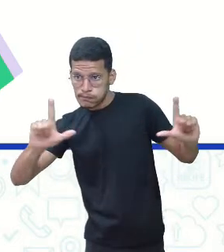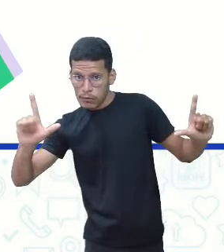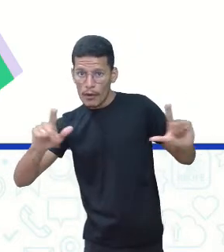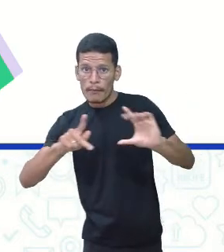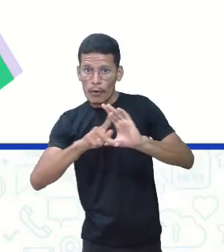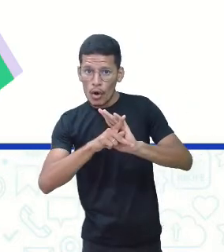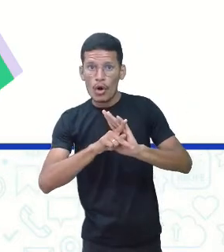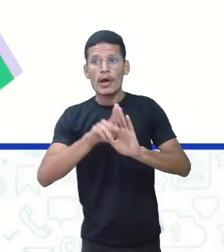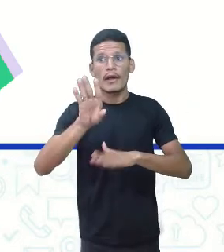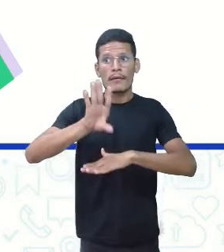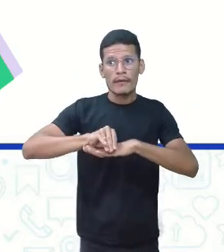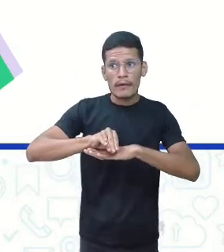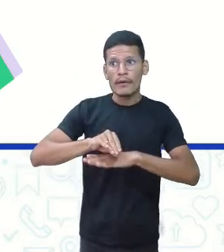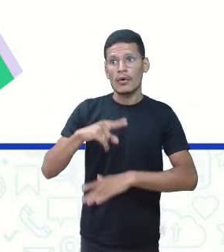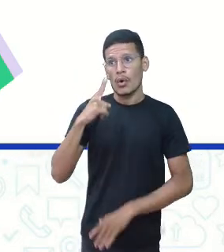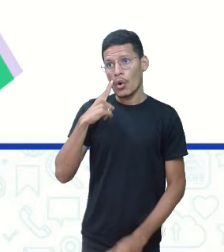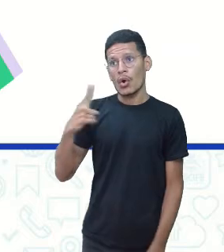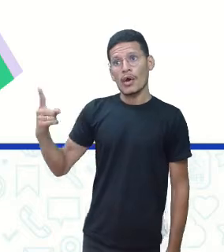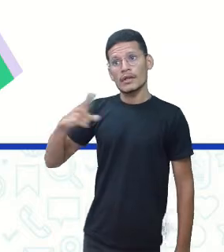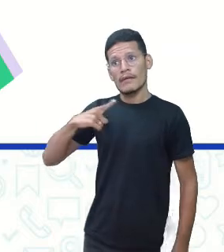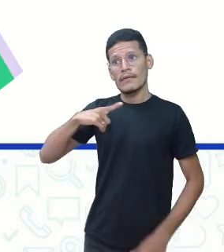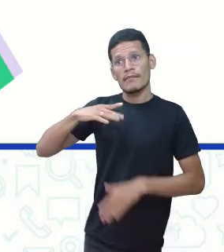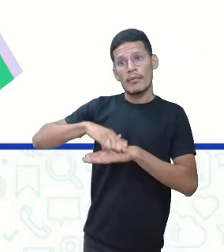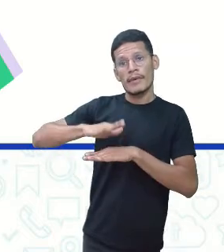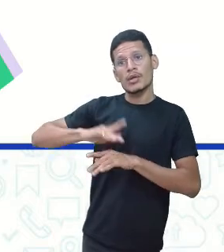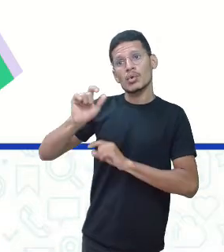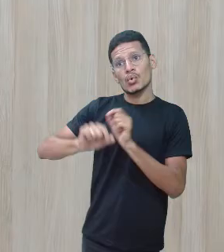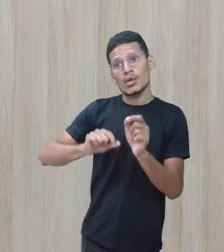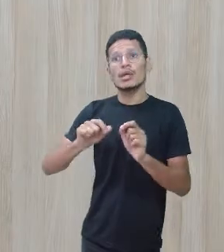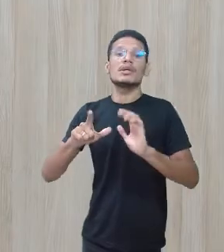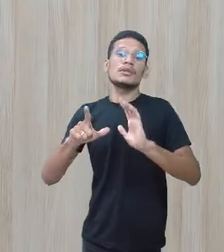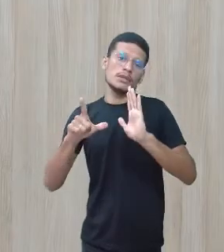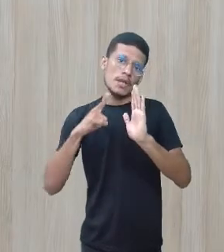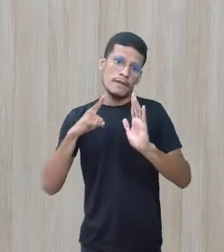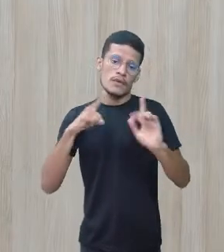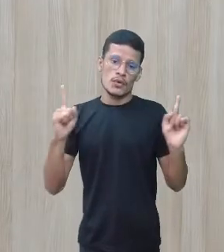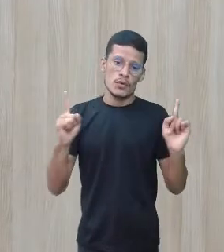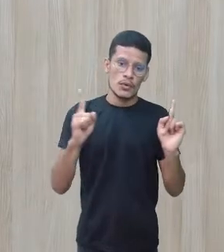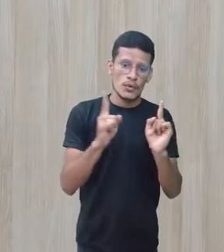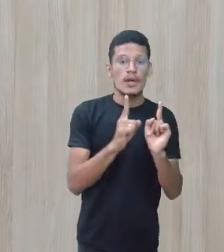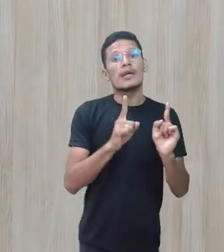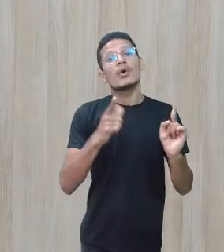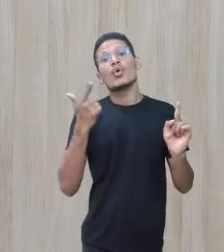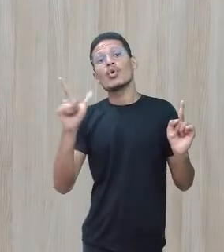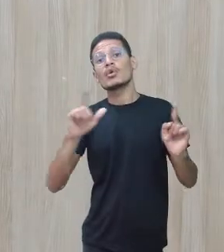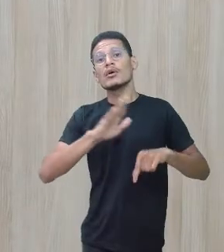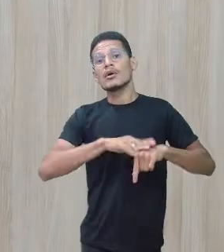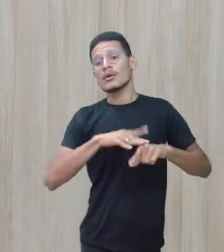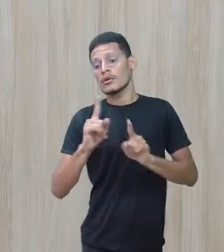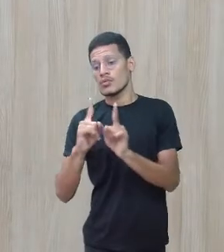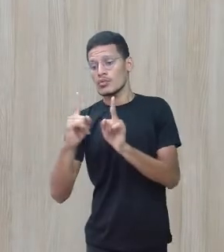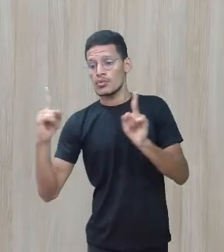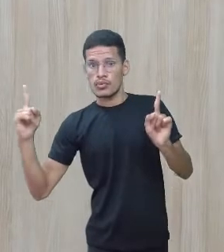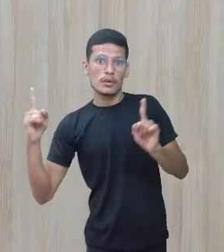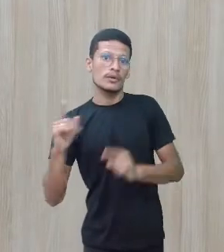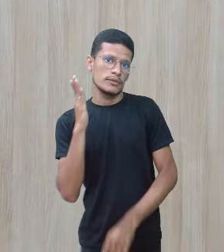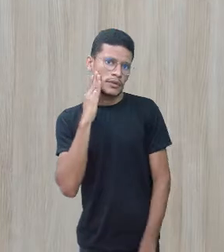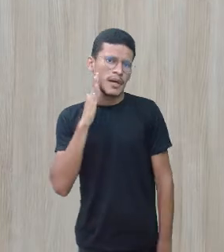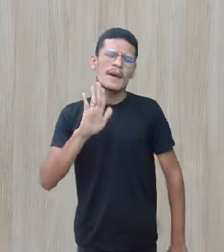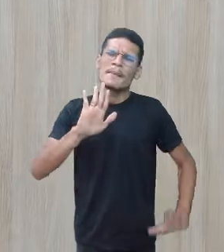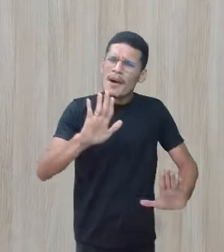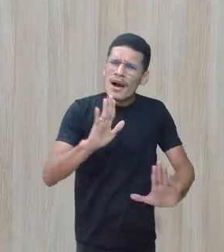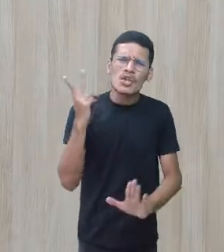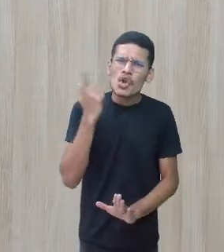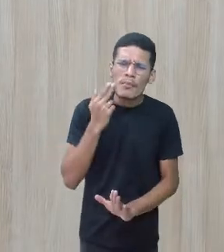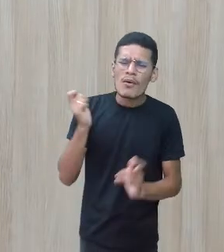gente teve a redução, em outro momento a gente teve a ampliação. Só que a gente começa a perceber que isso é mais comum do que a gente imagina, né? Ter